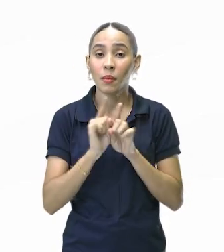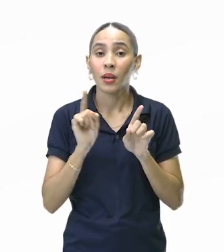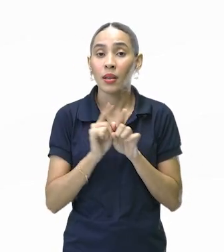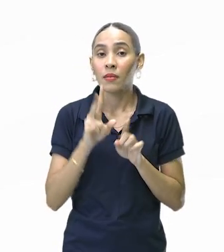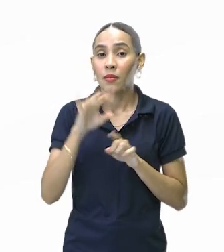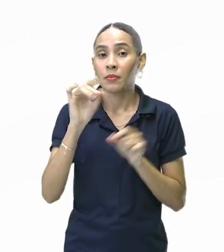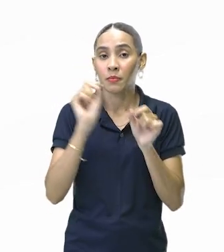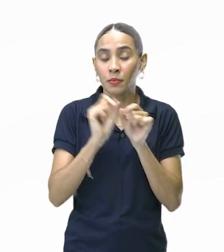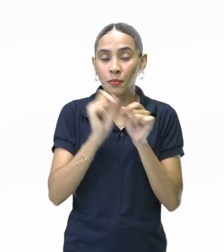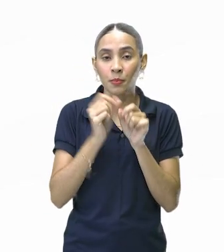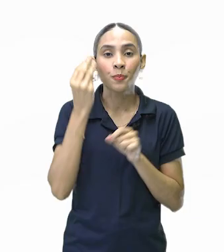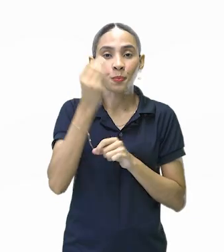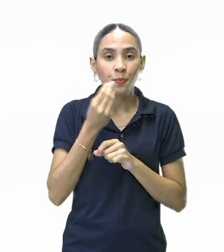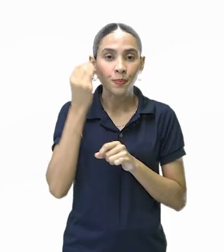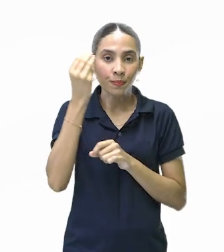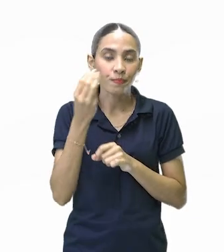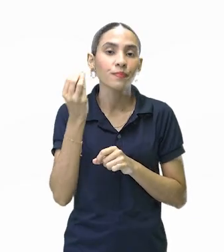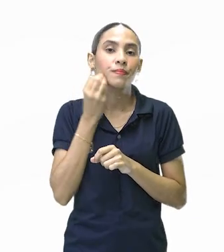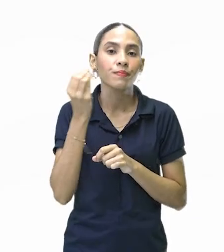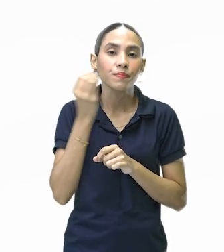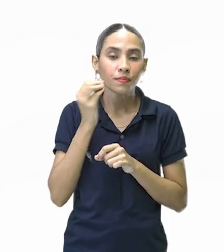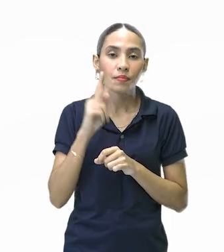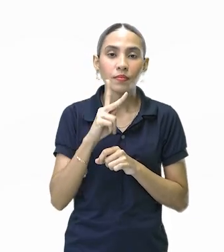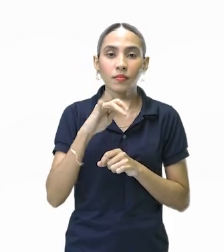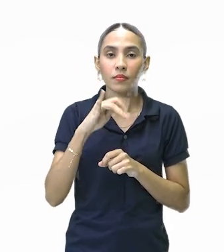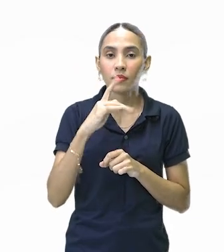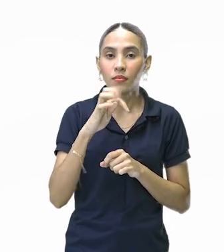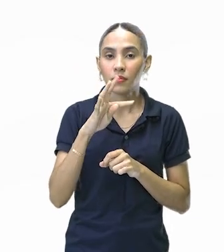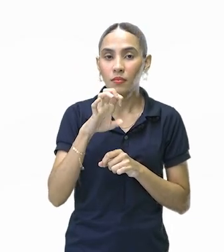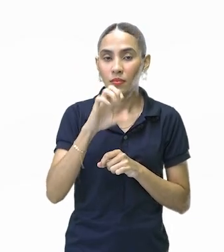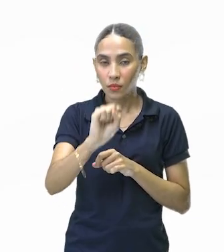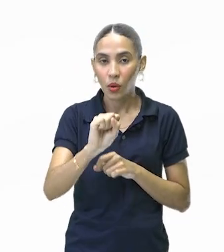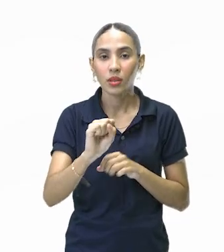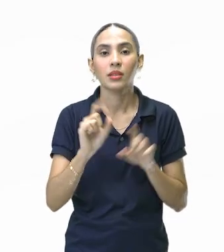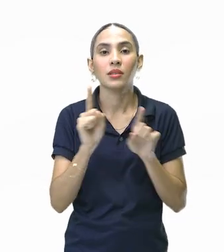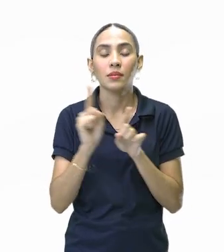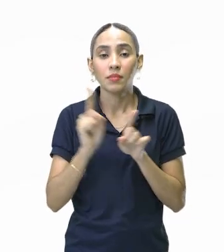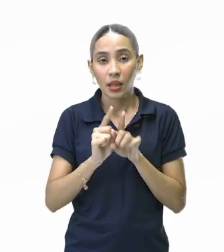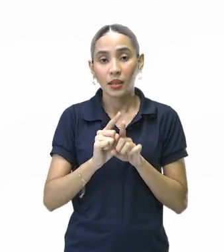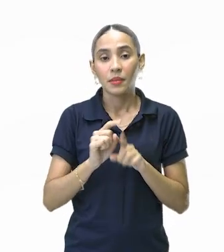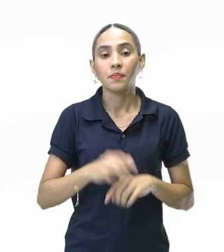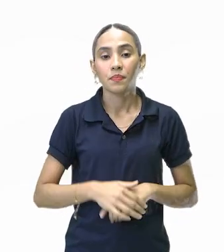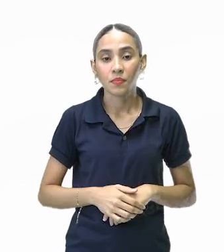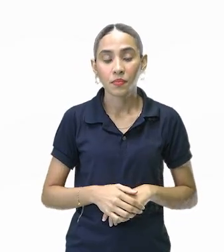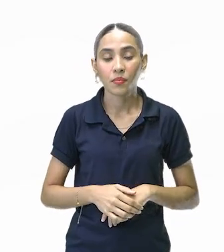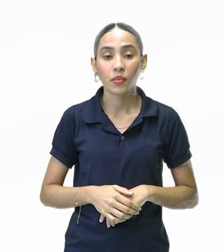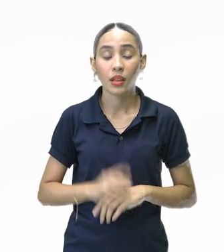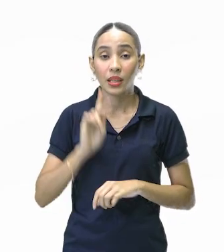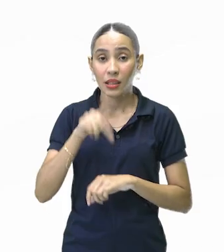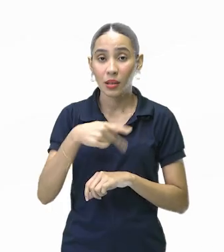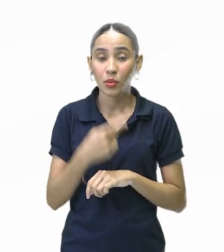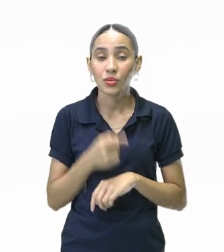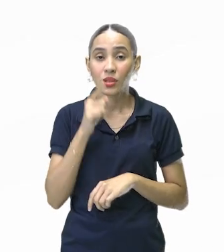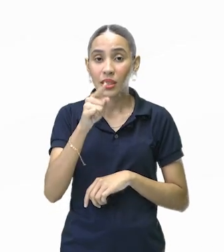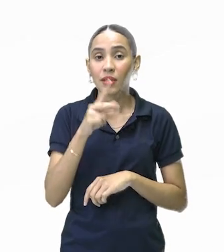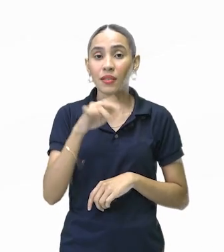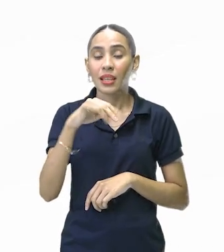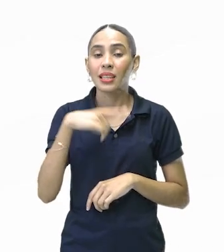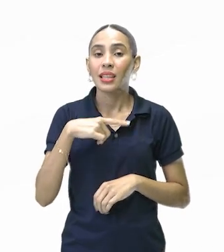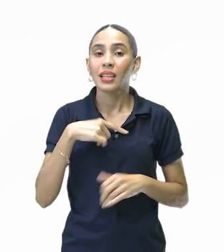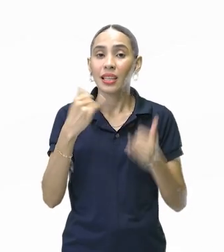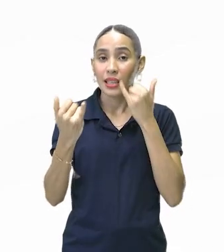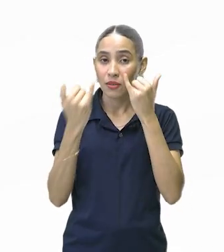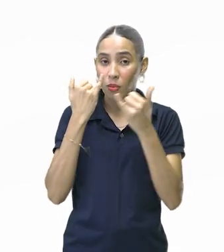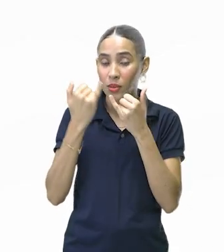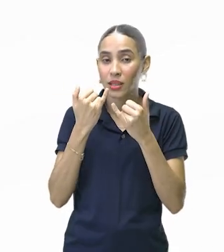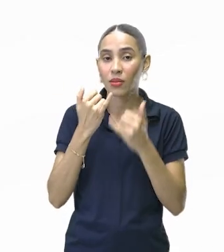faz um experimento para testar a sua hipótese, né, para descartar ou para validar essa hipótese, e depois você vai obter